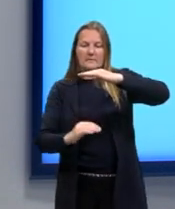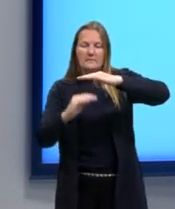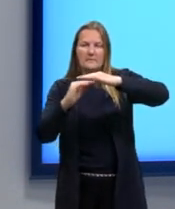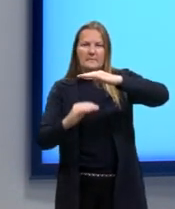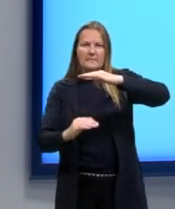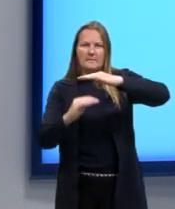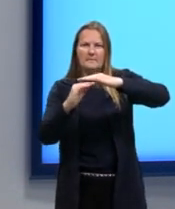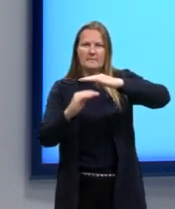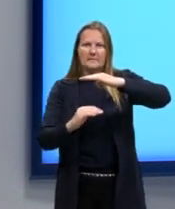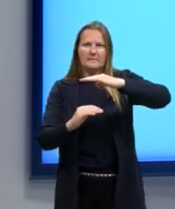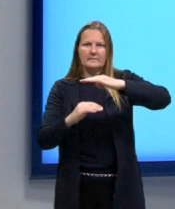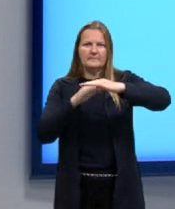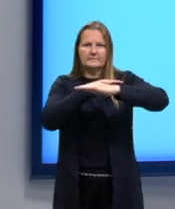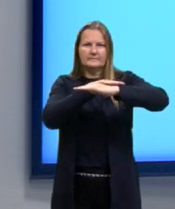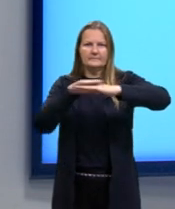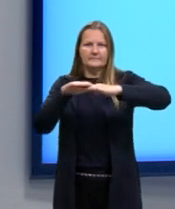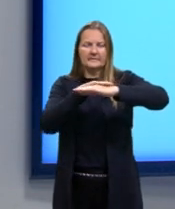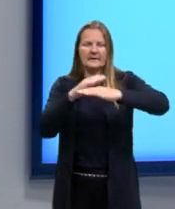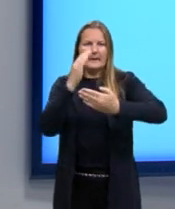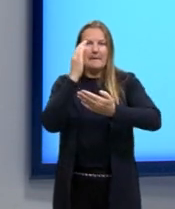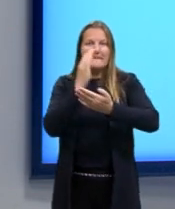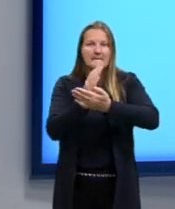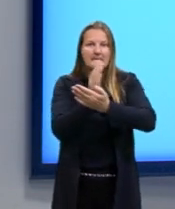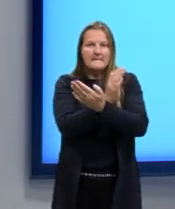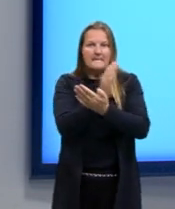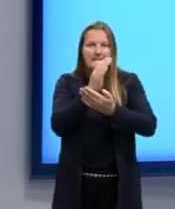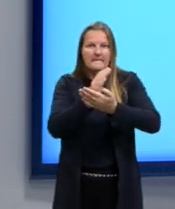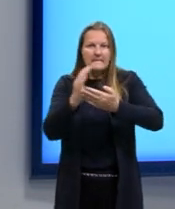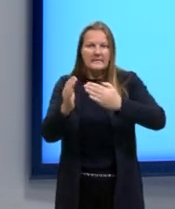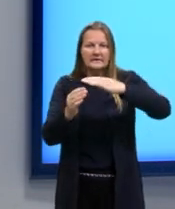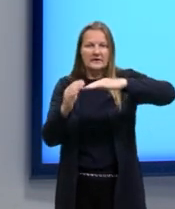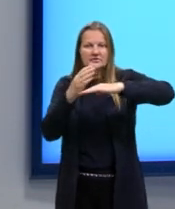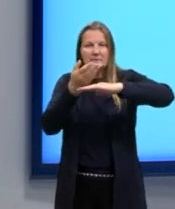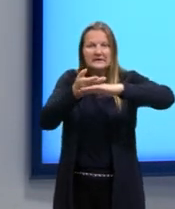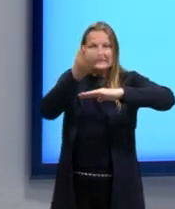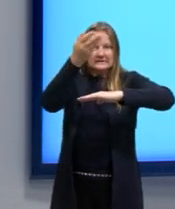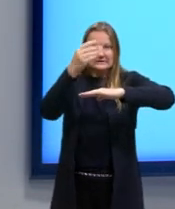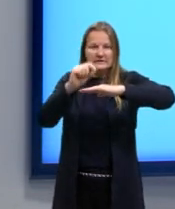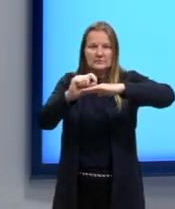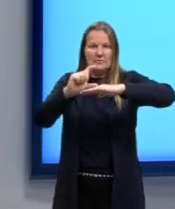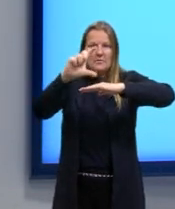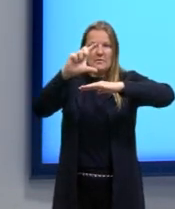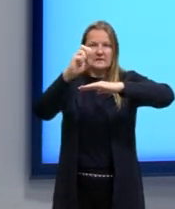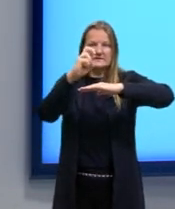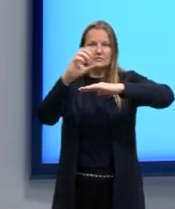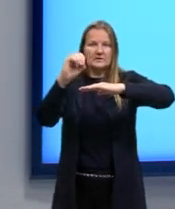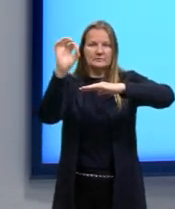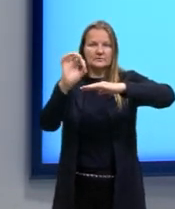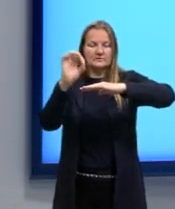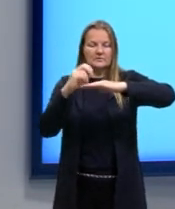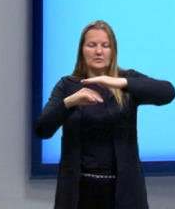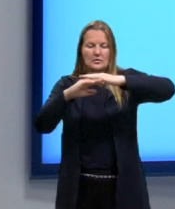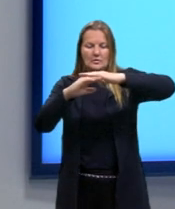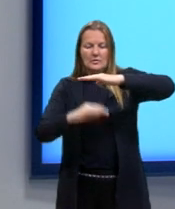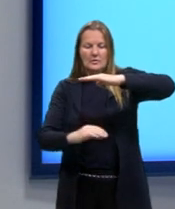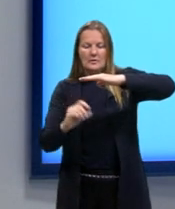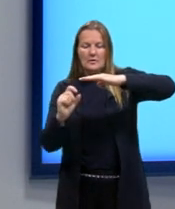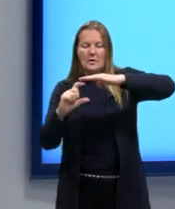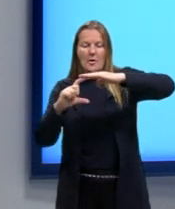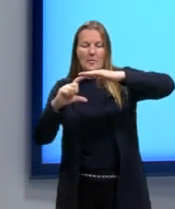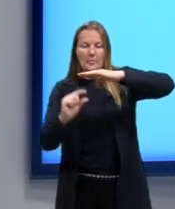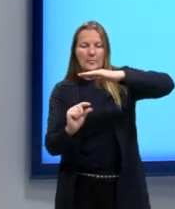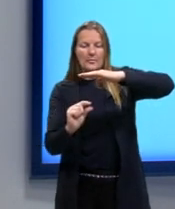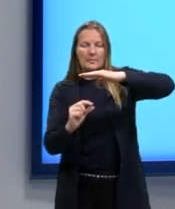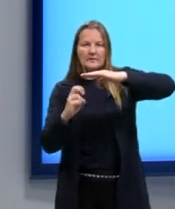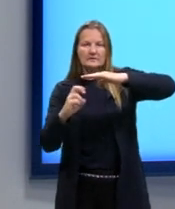conjunta exatamente ao meio então 50% dos valores serão maiores do que mediana e os outros 50% vão ser